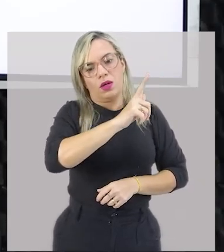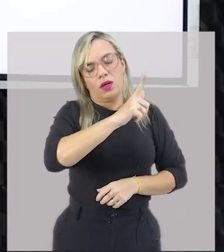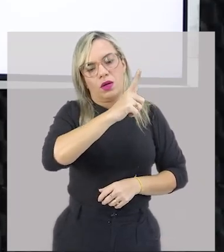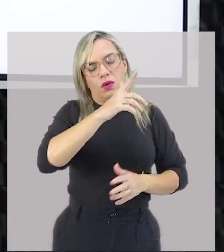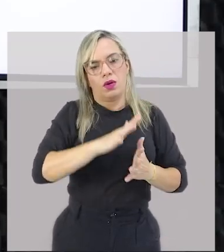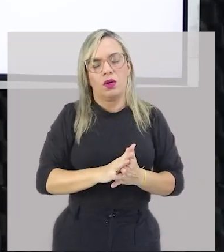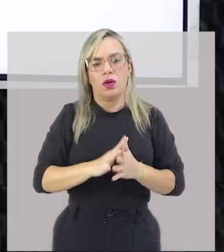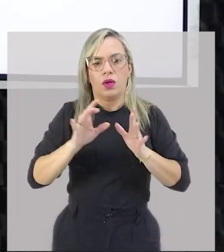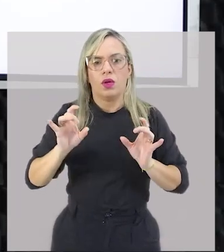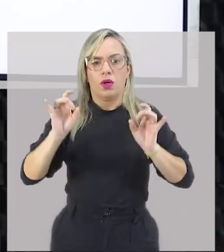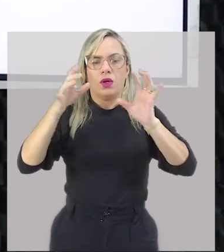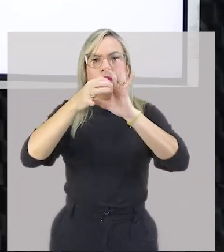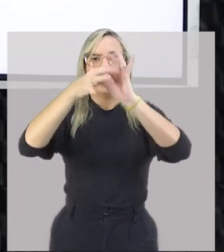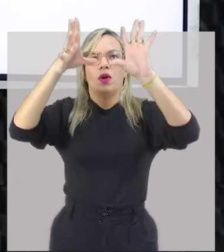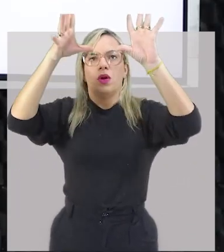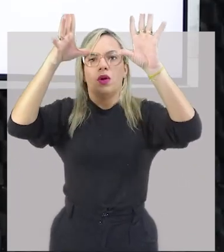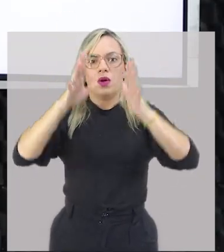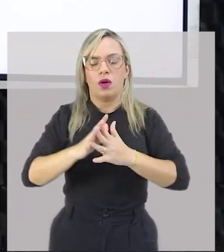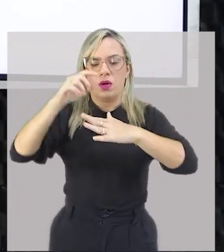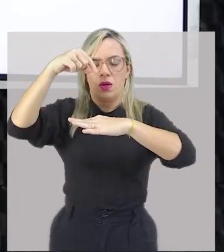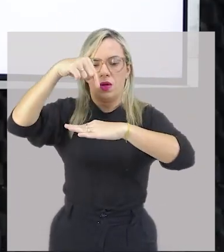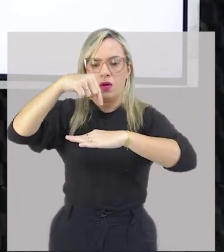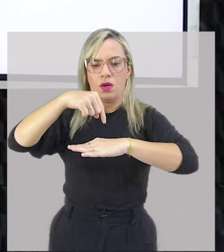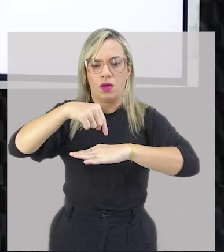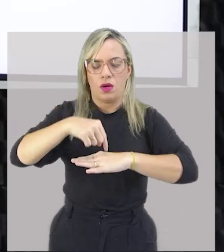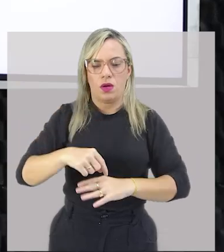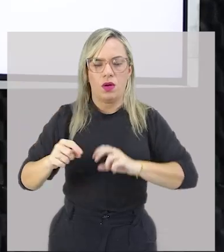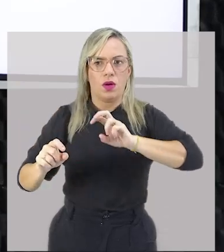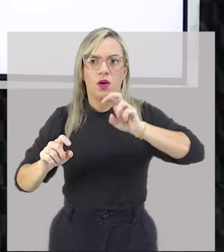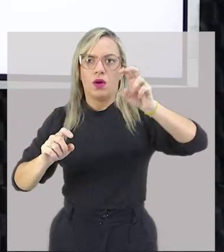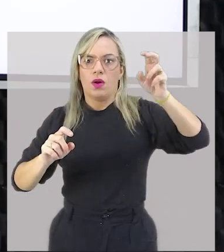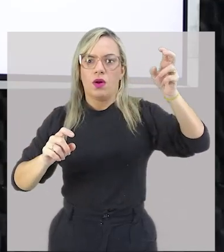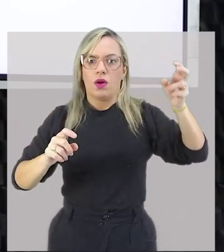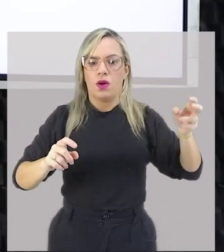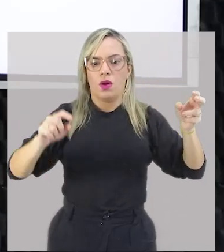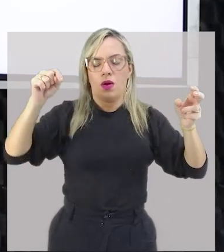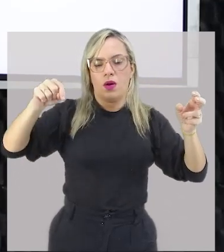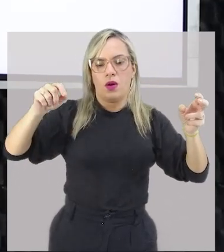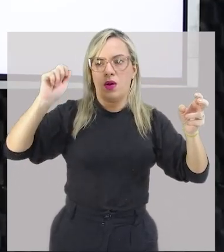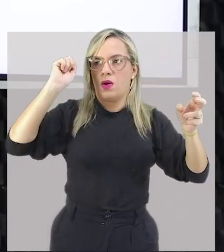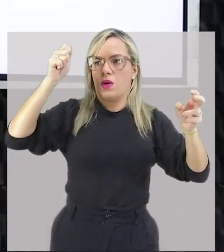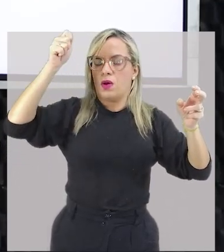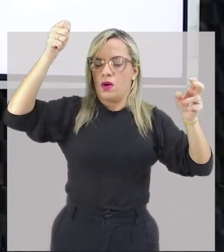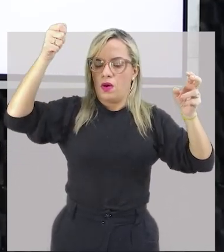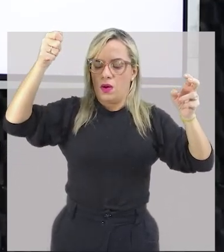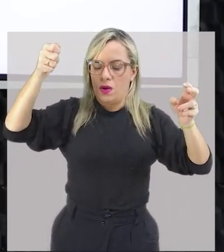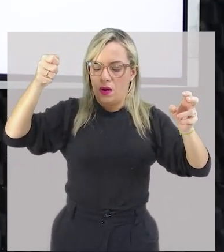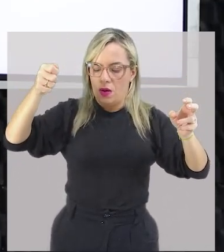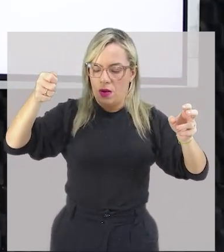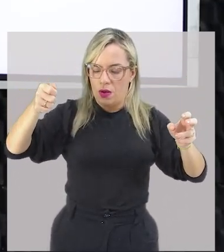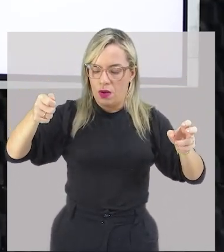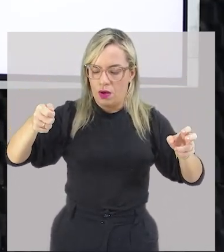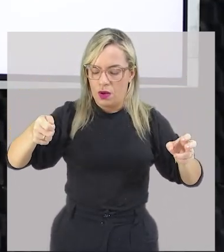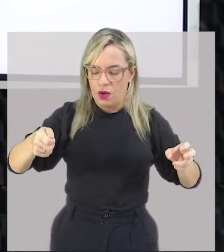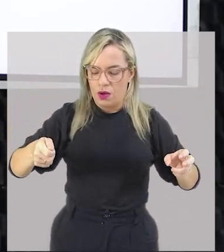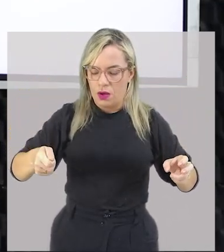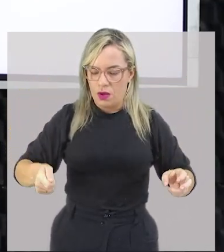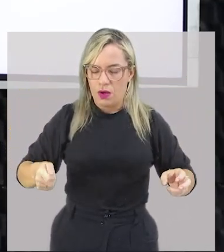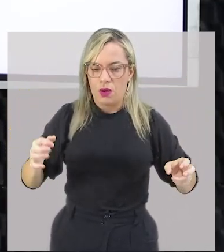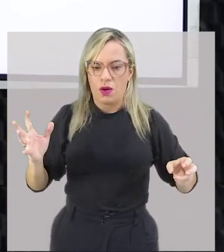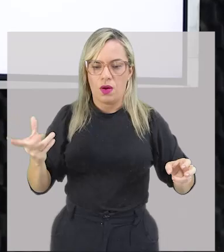as duas são puxadas para baixo com a mesma intensidade, com a mesma aceleração, que é